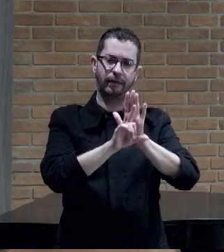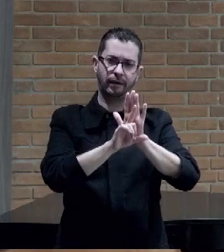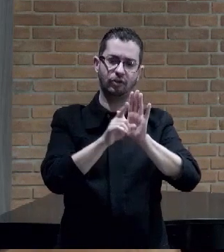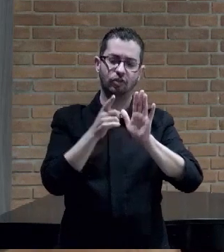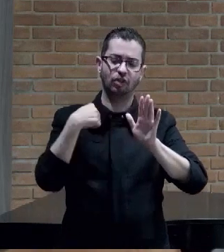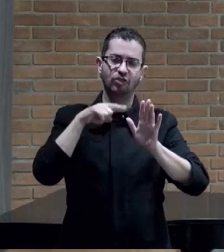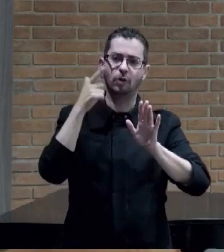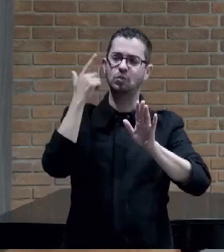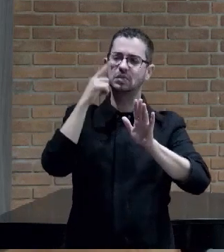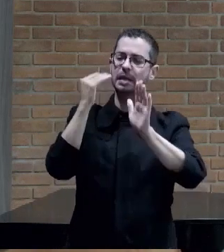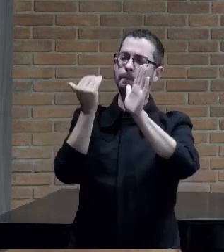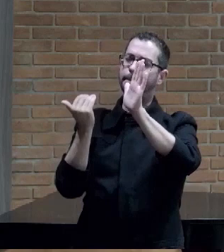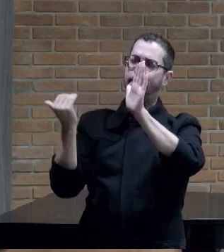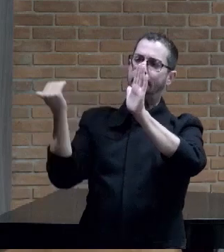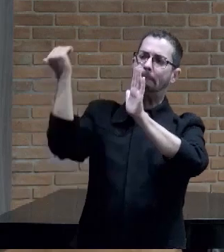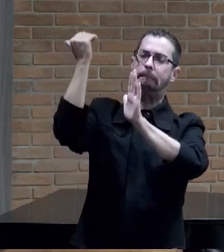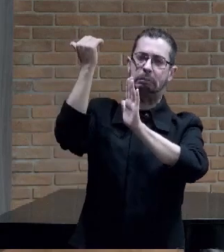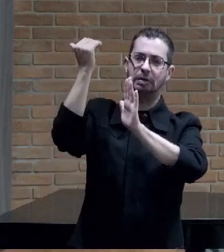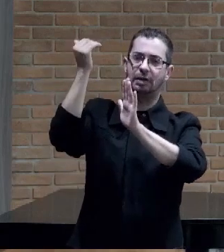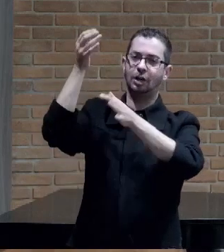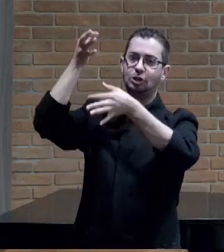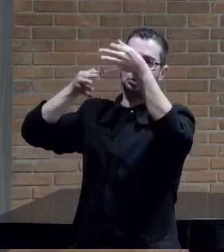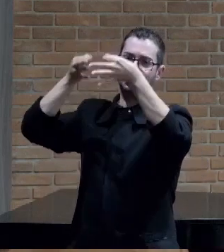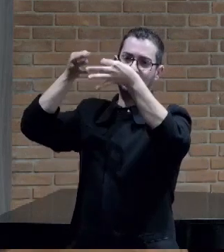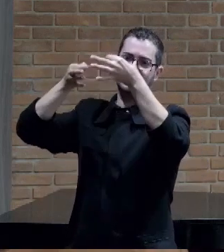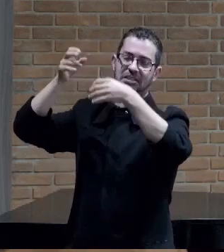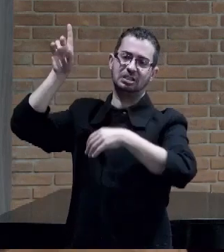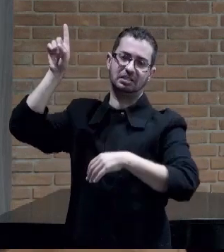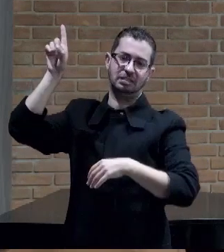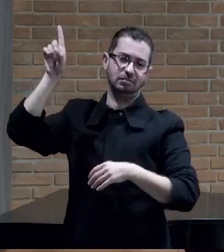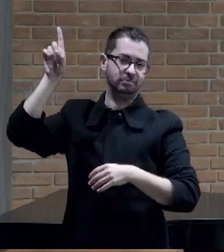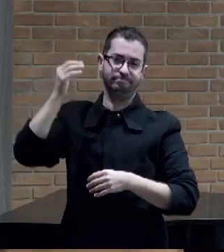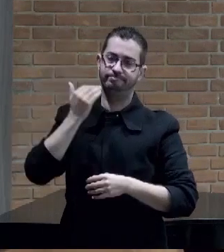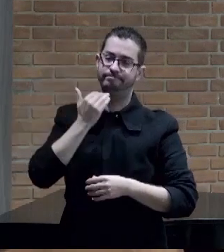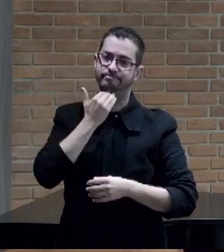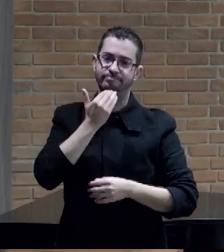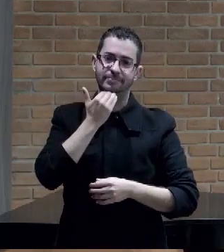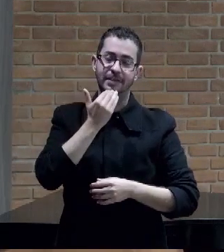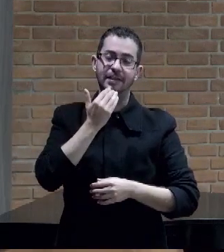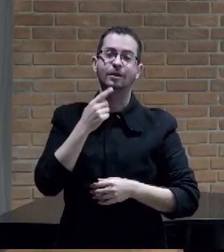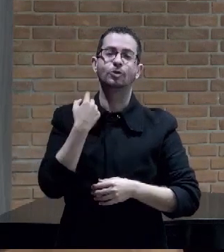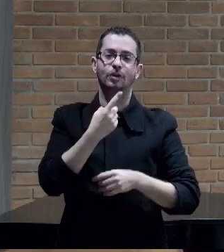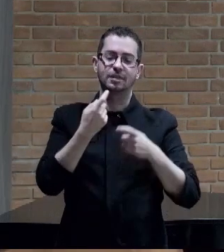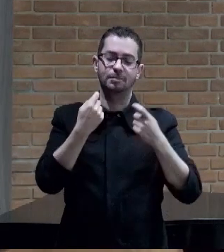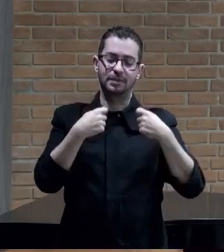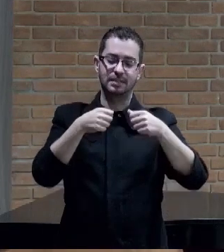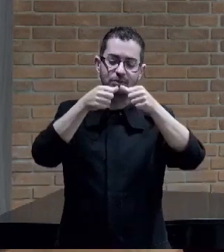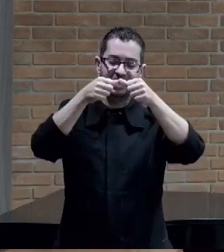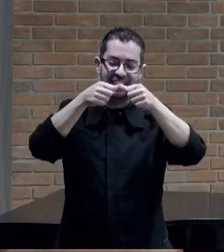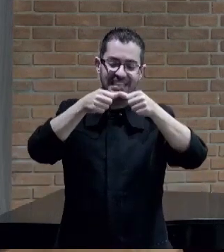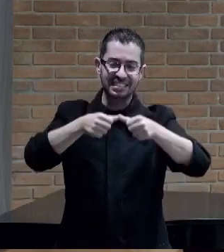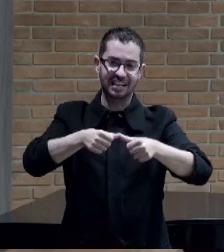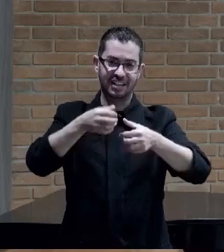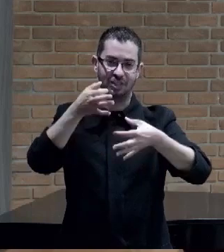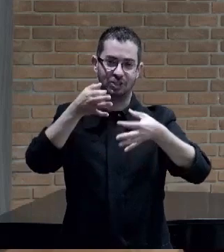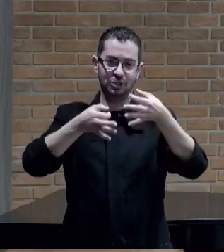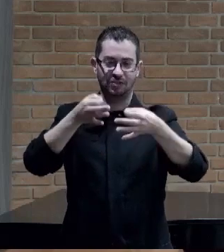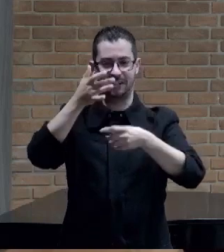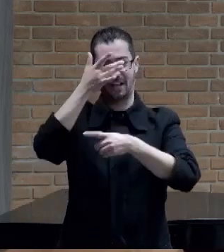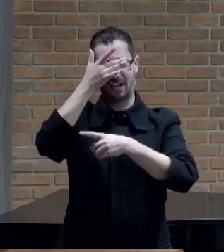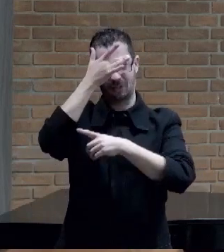nível. Então a nossa solução é o quê? Sermos justificados na pessoa de Jesus